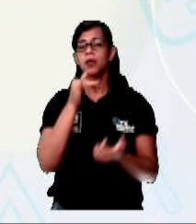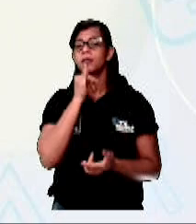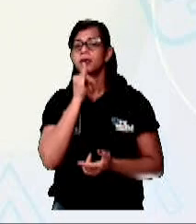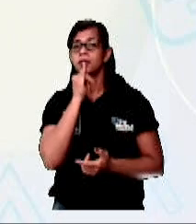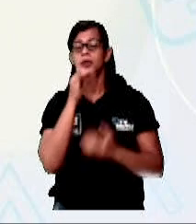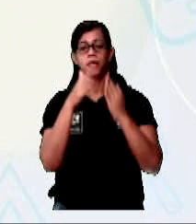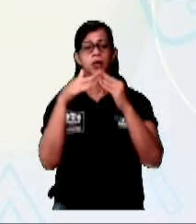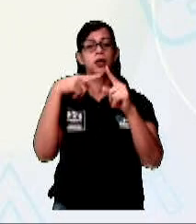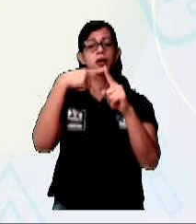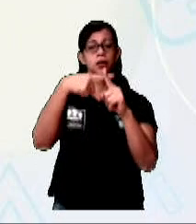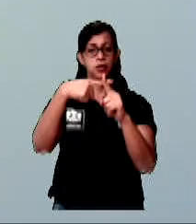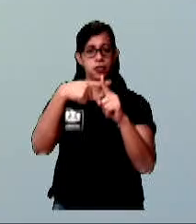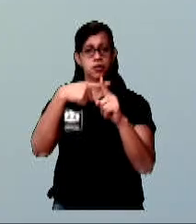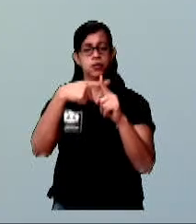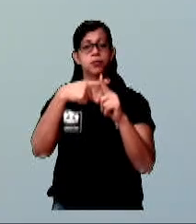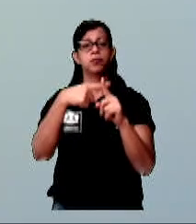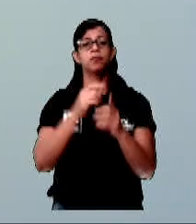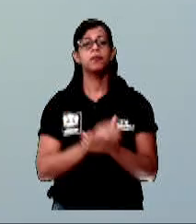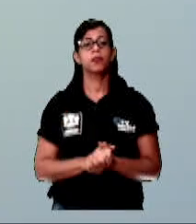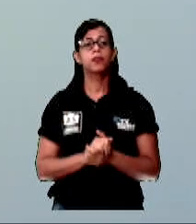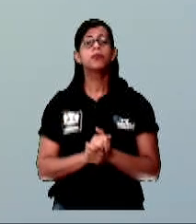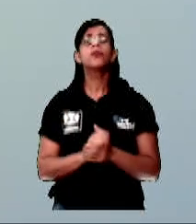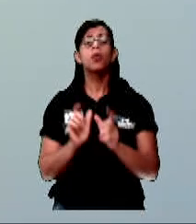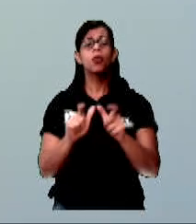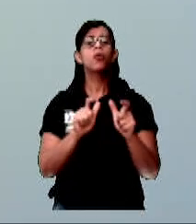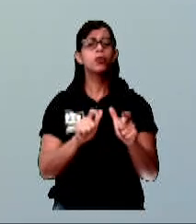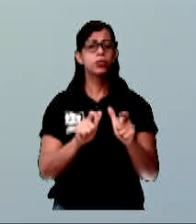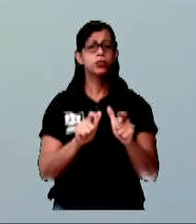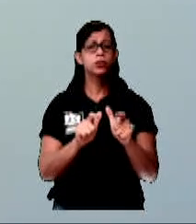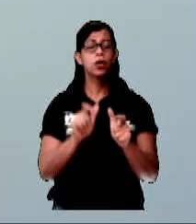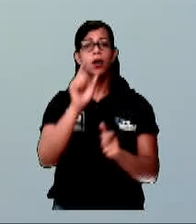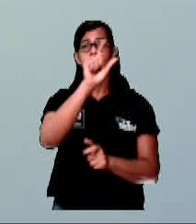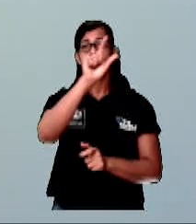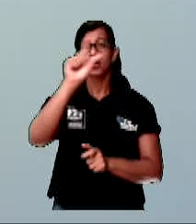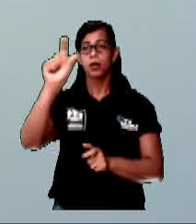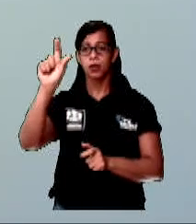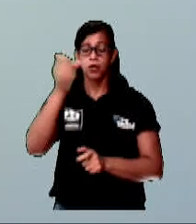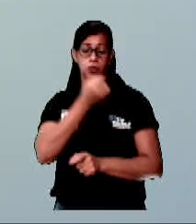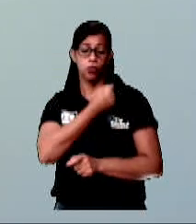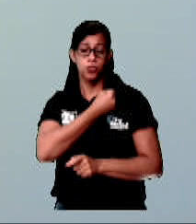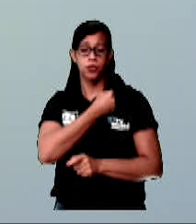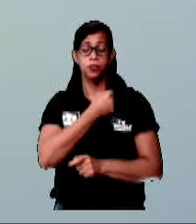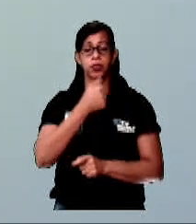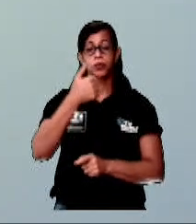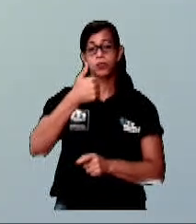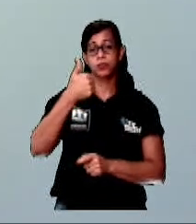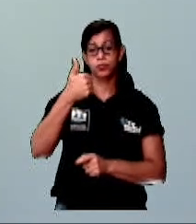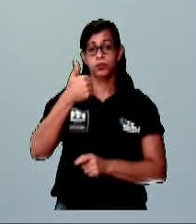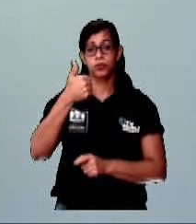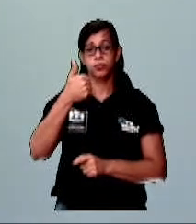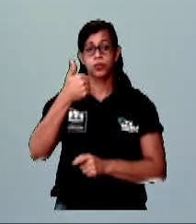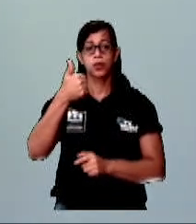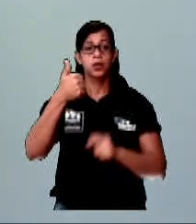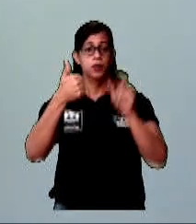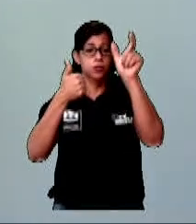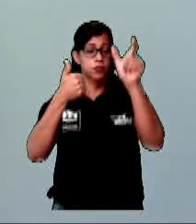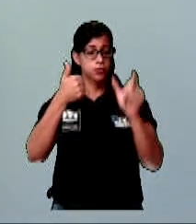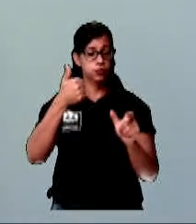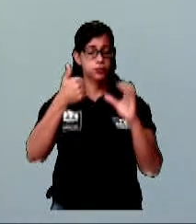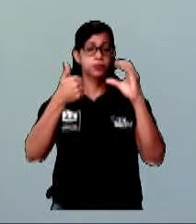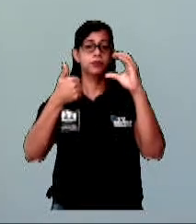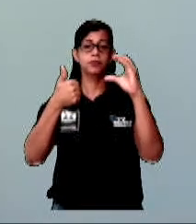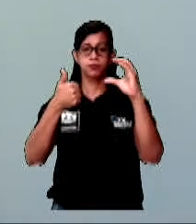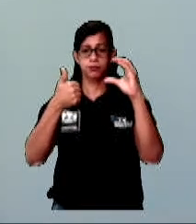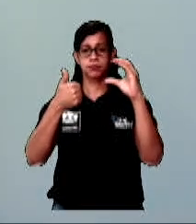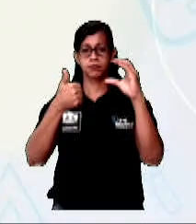A igreja ela está no número 1, mas ela está na linha da letra C. Então, ela vai ter o ponto